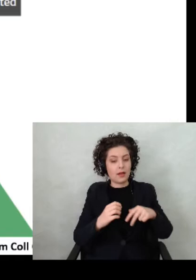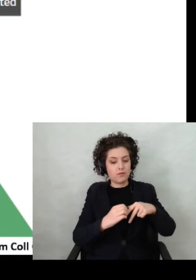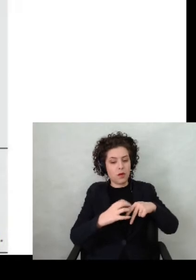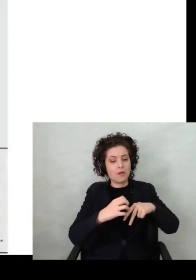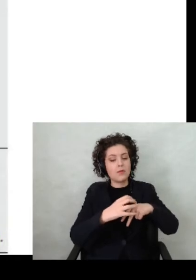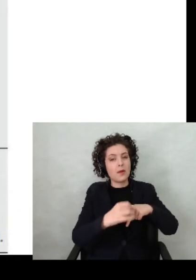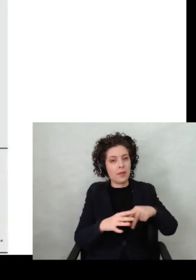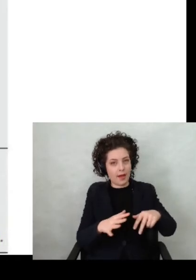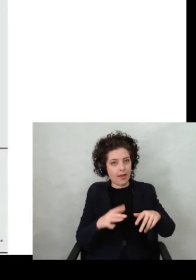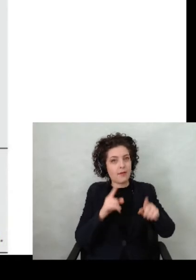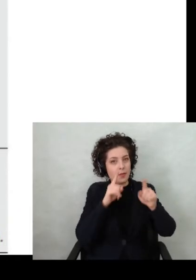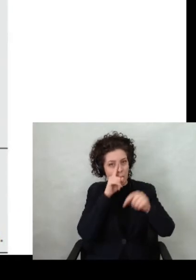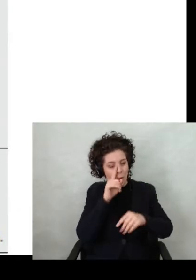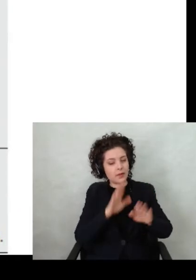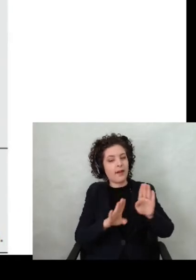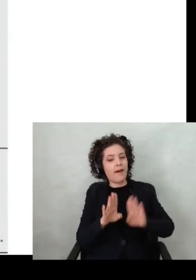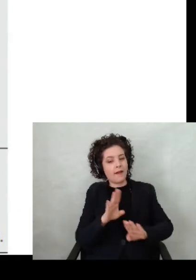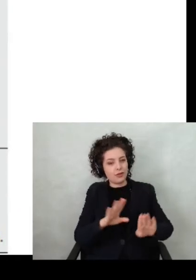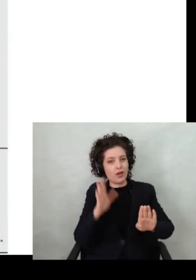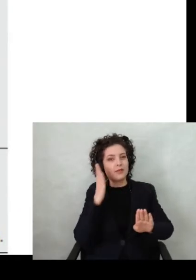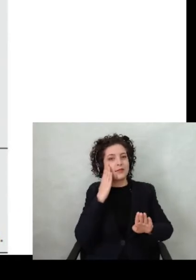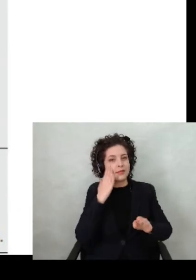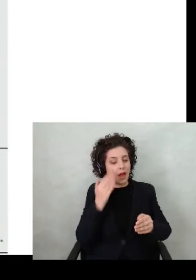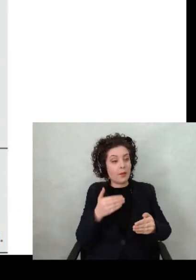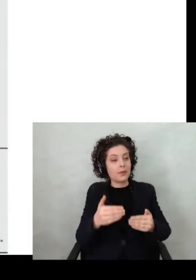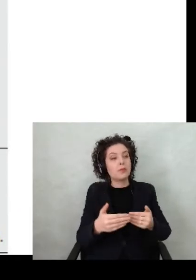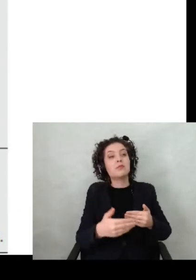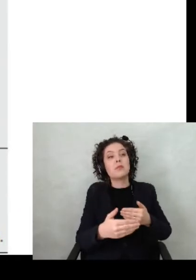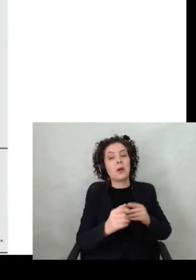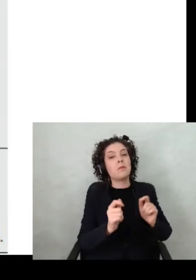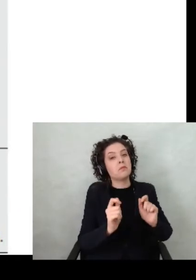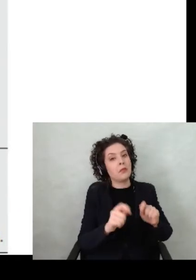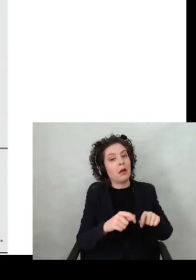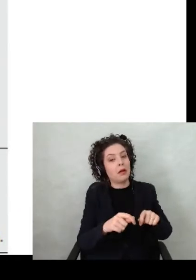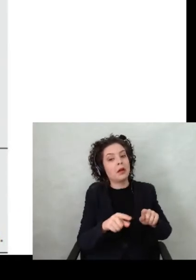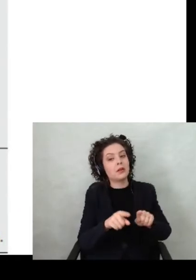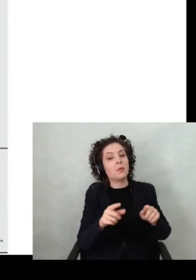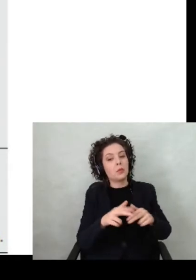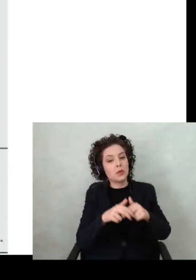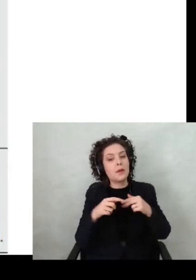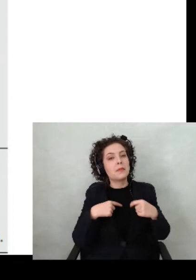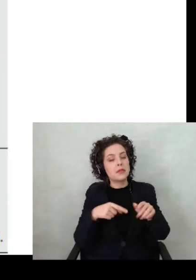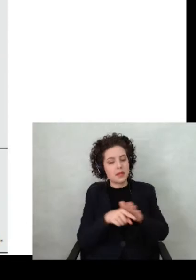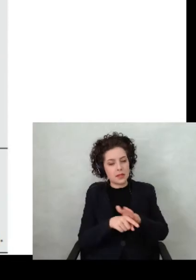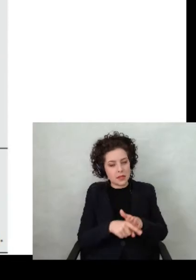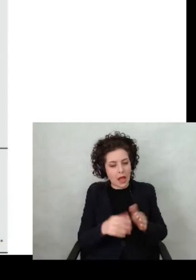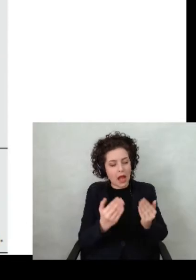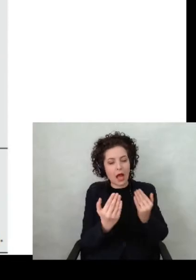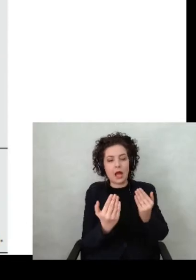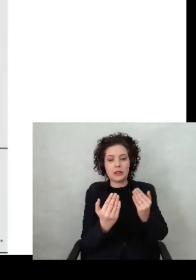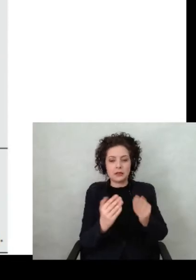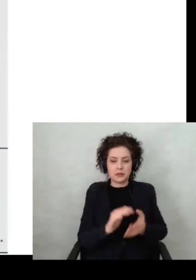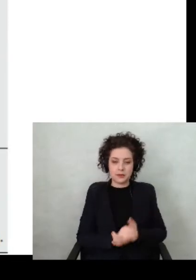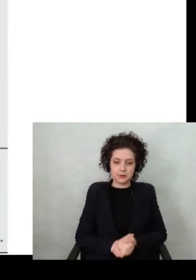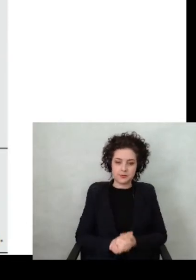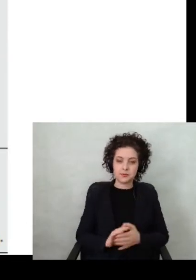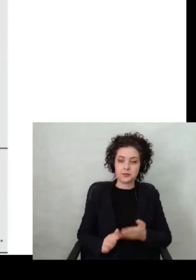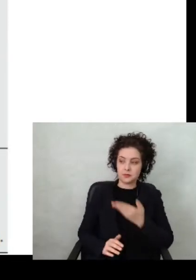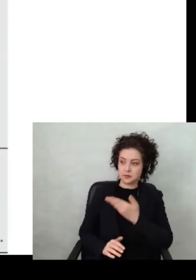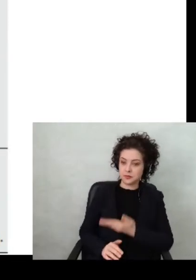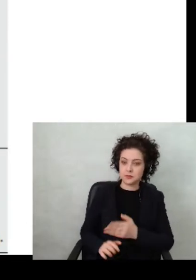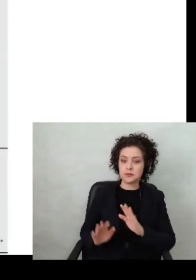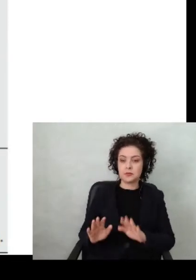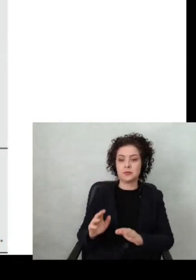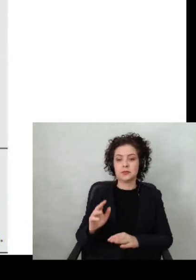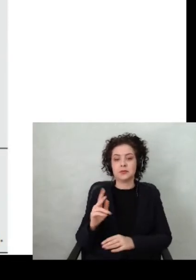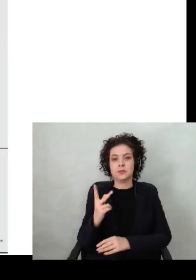né? É lógico que só não vão utilizar essas tromboprofilaxias com as heparinas aqueles